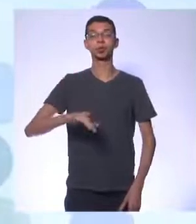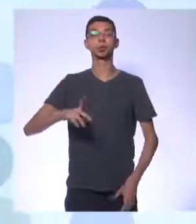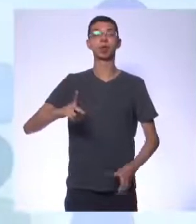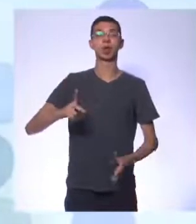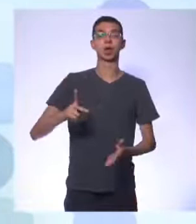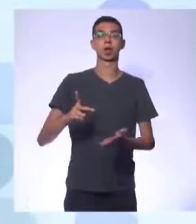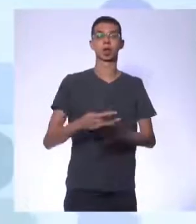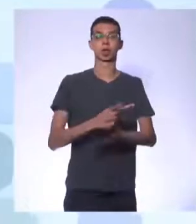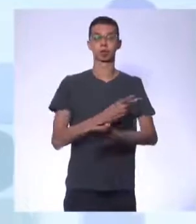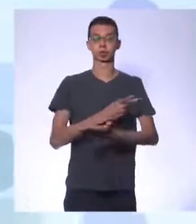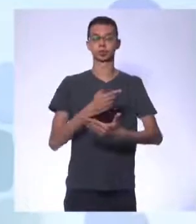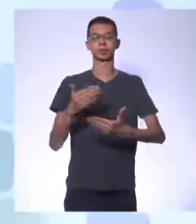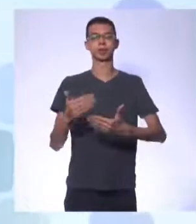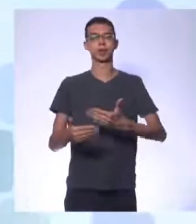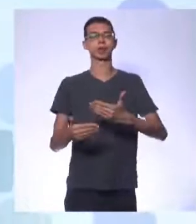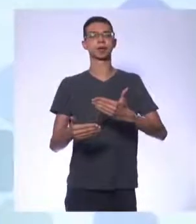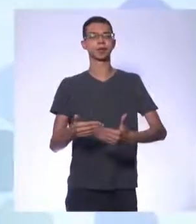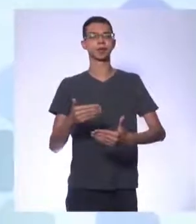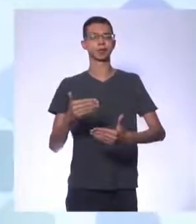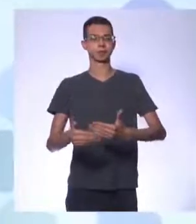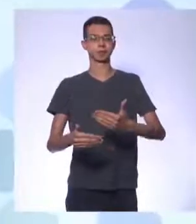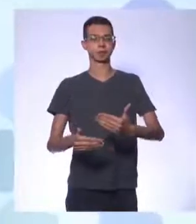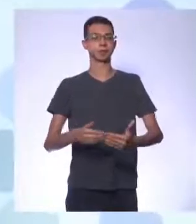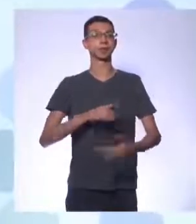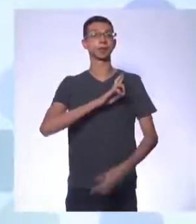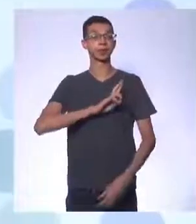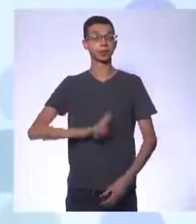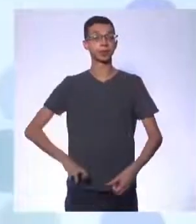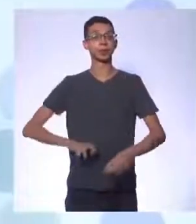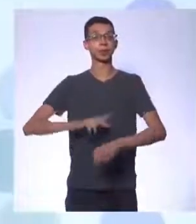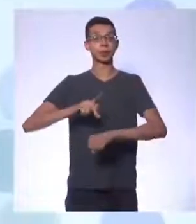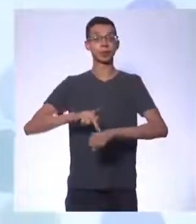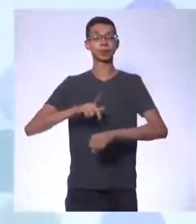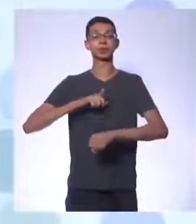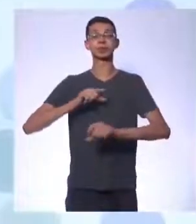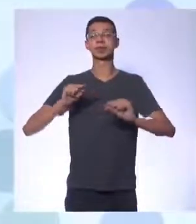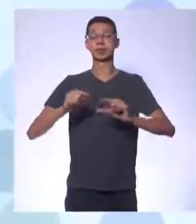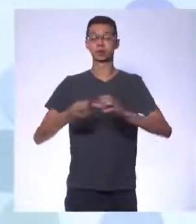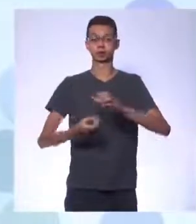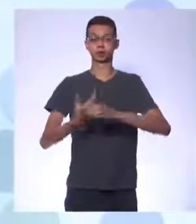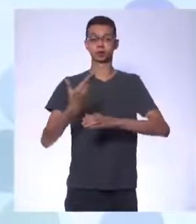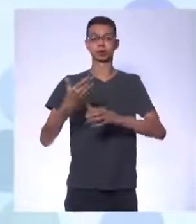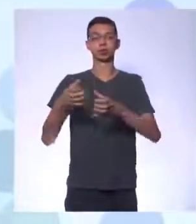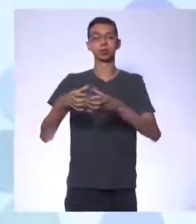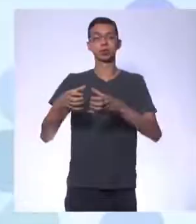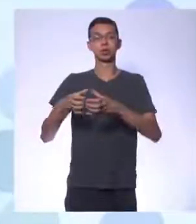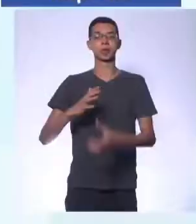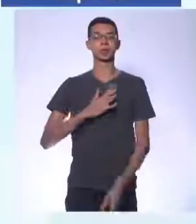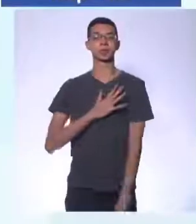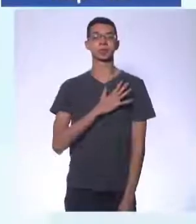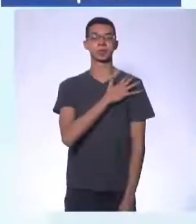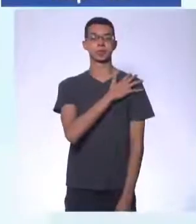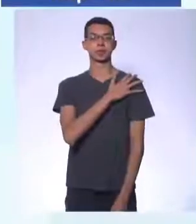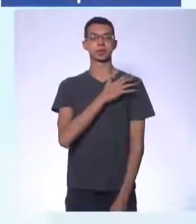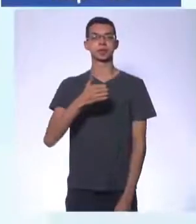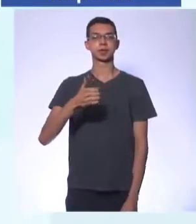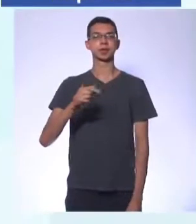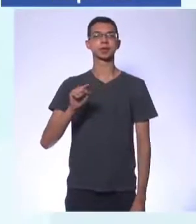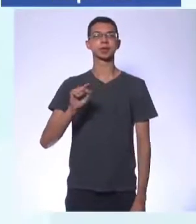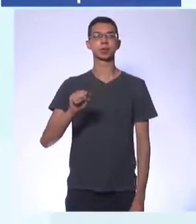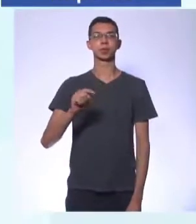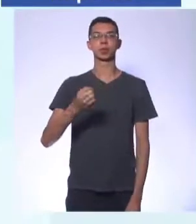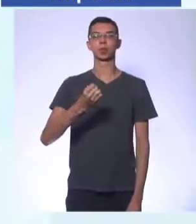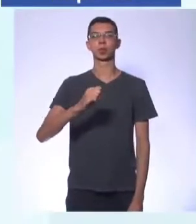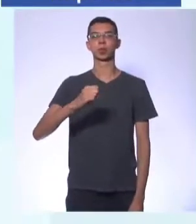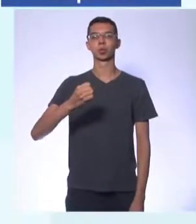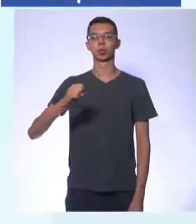aí dar sequência a esse movimento da República no país, nós temos a fundação do Clube Militar em 1887, já ali